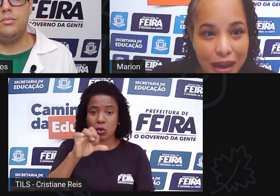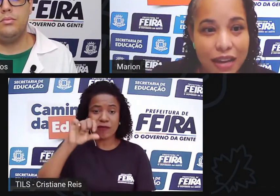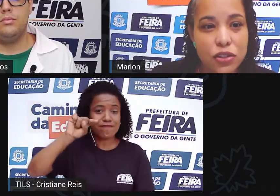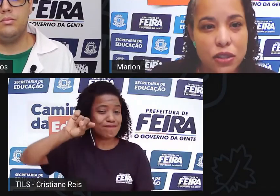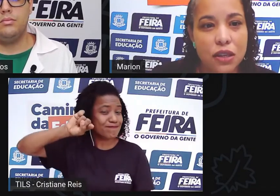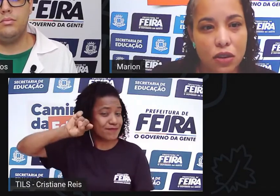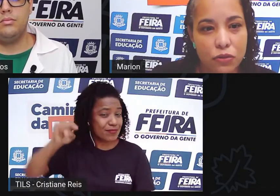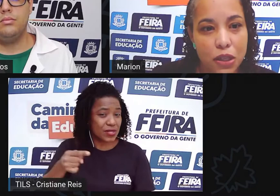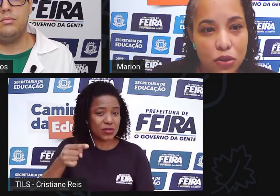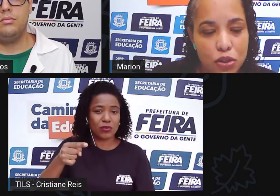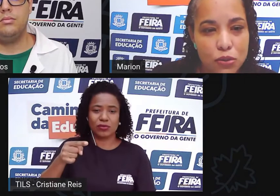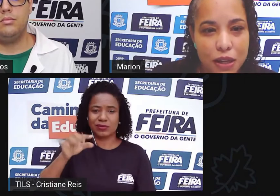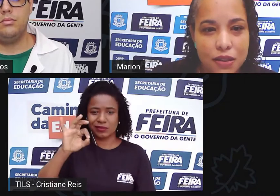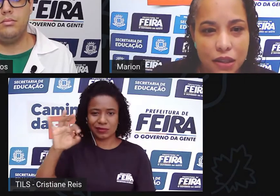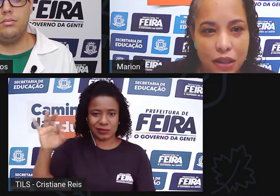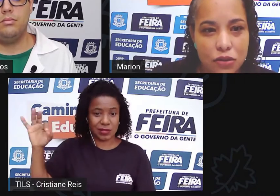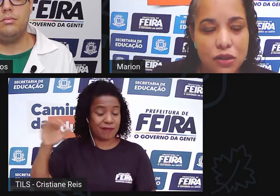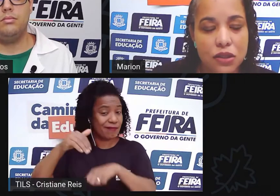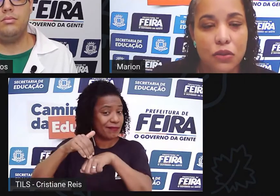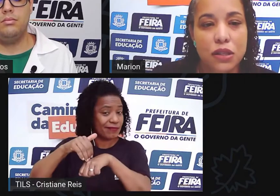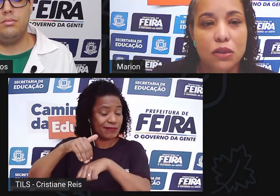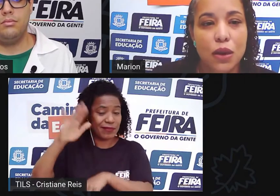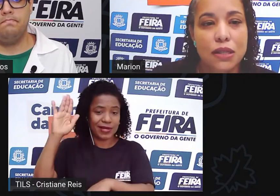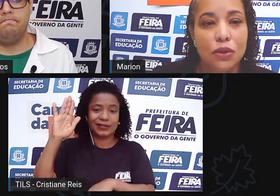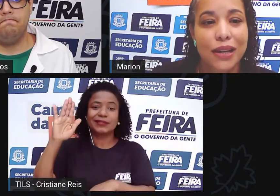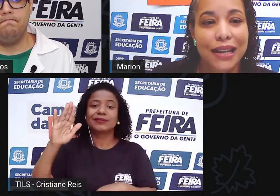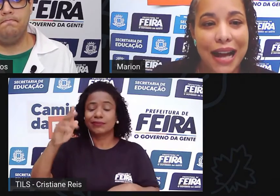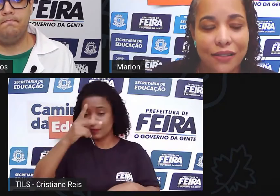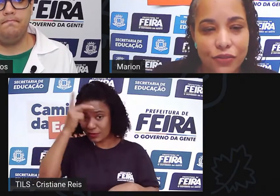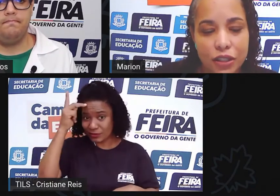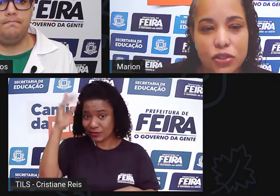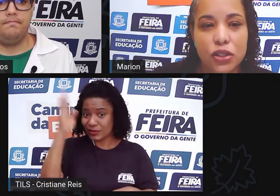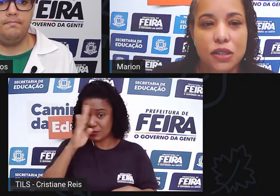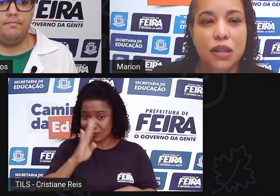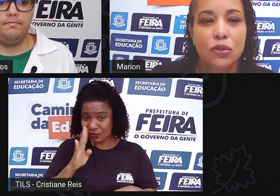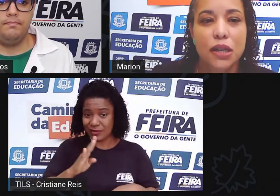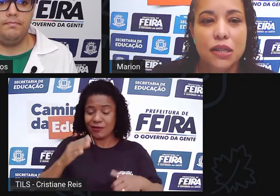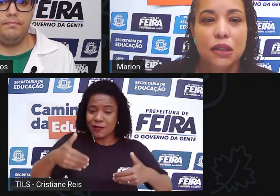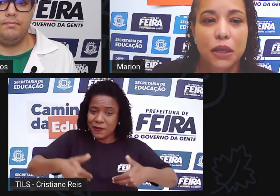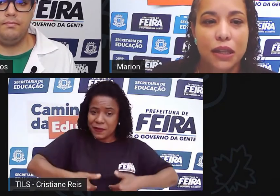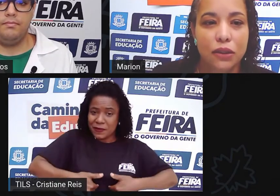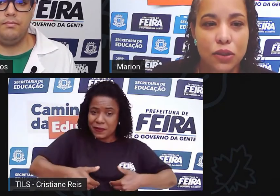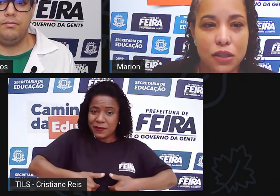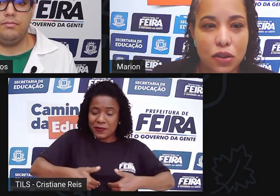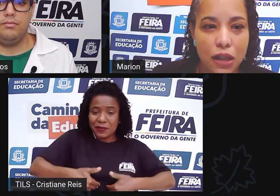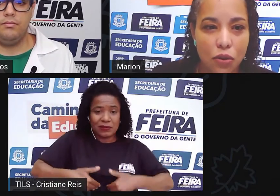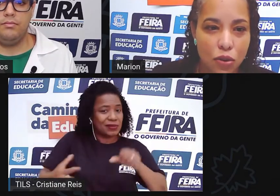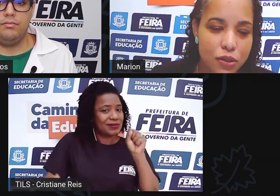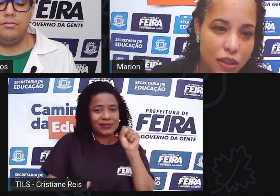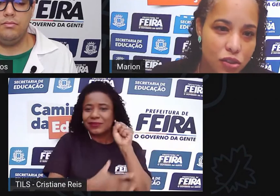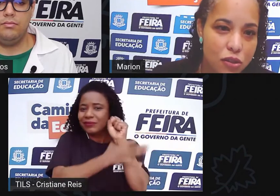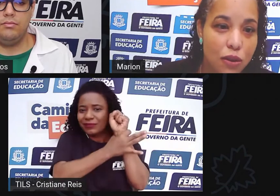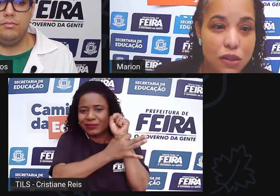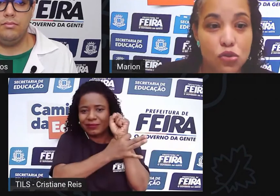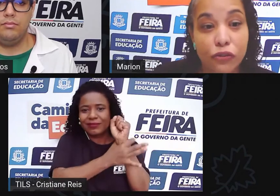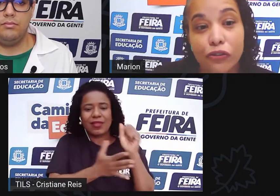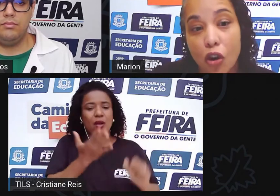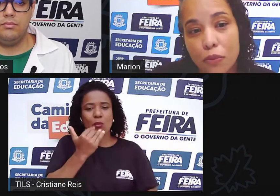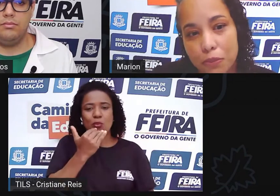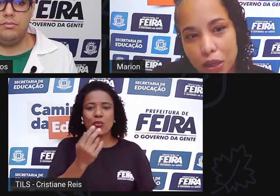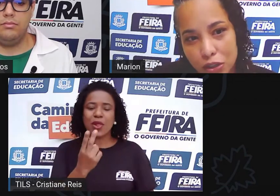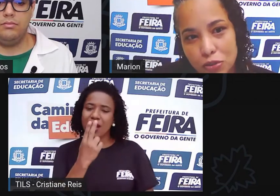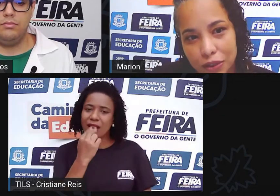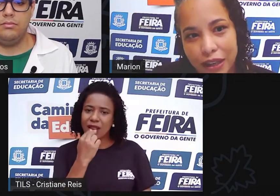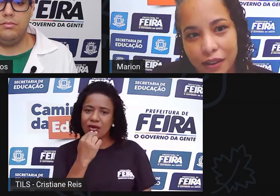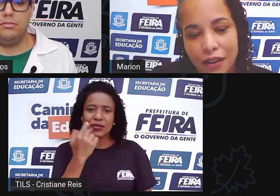brasileiros, mais de 19 milhões de brasileiros estão em situação grave de insegurança alimentar e nutricional, ou seja, em situação de